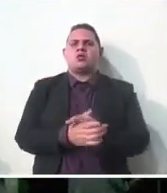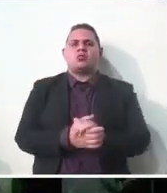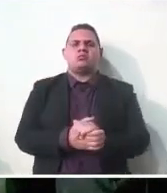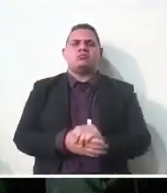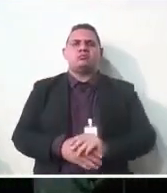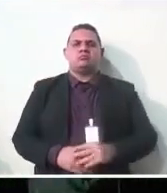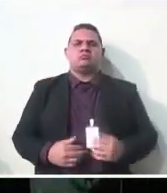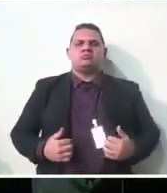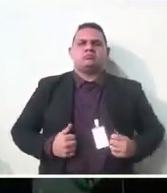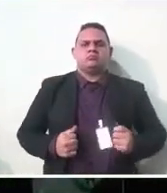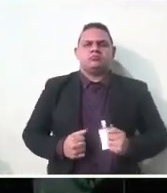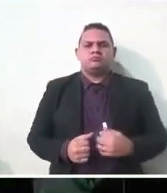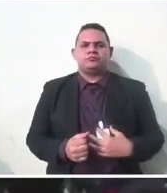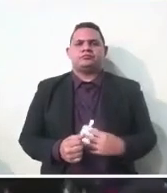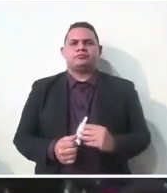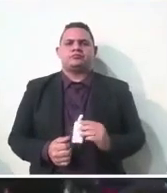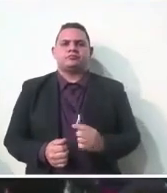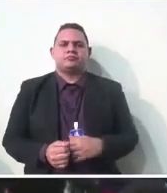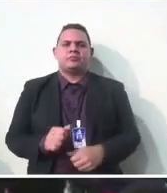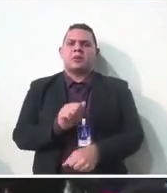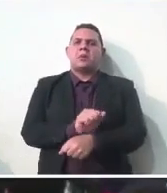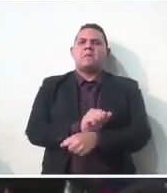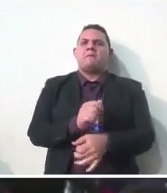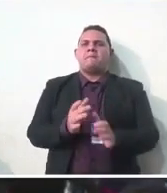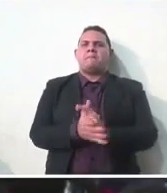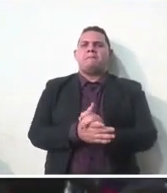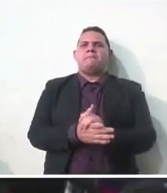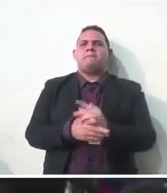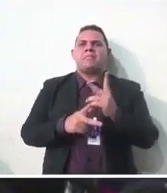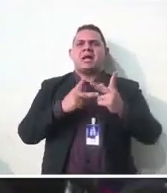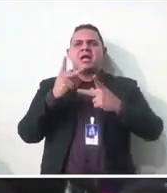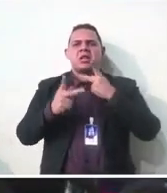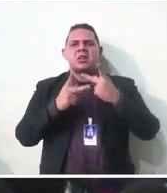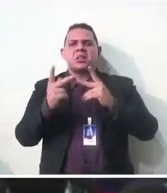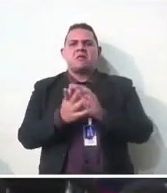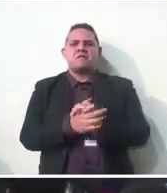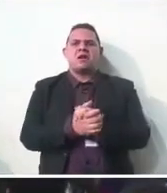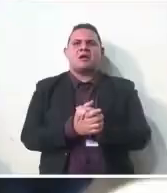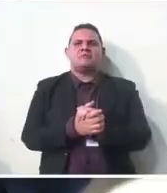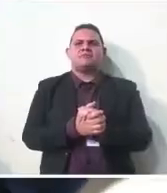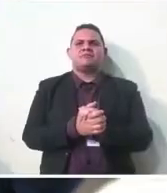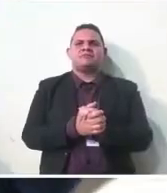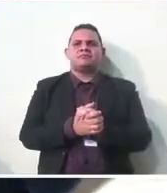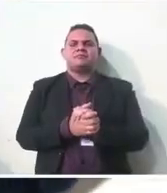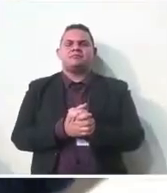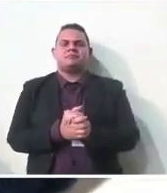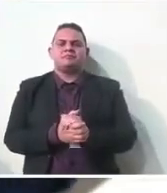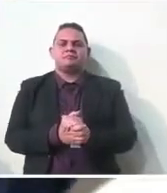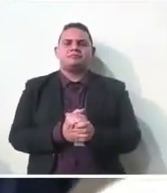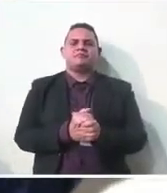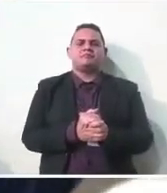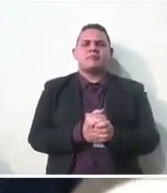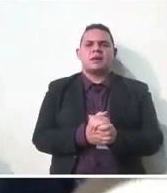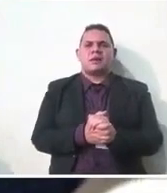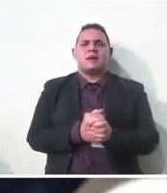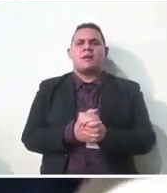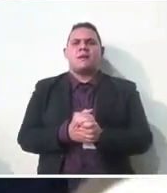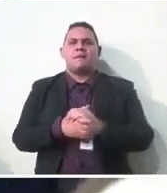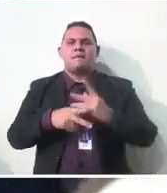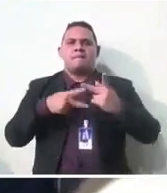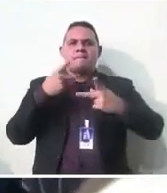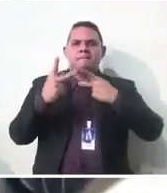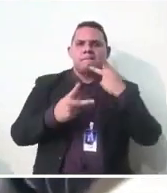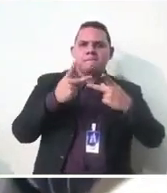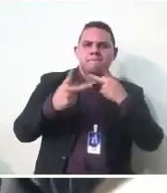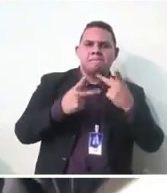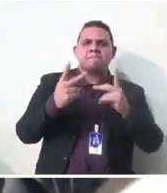nada. Para que sua camisa? Para de pregar Pentecoste e Bíblia. A nova geração nem com lenço anda mais. Prega o coach, é bom,